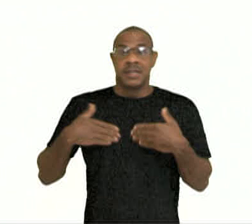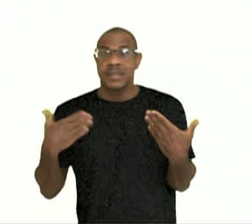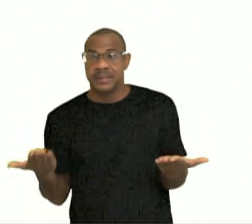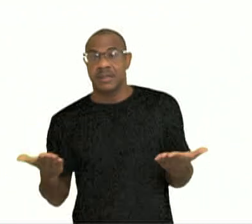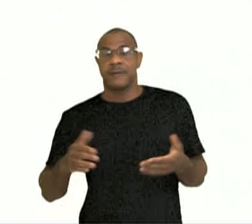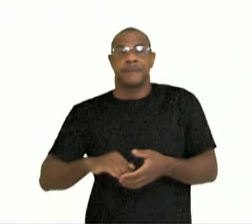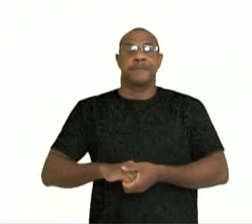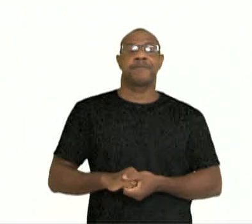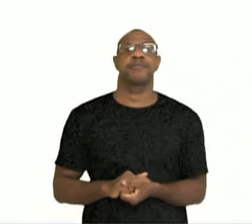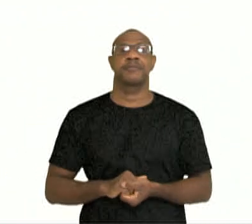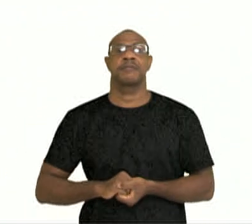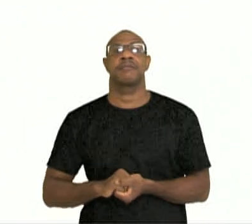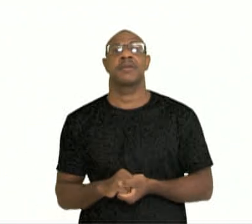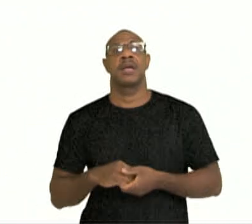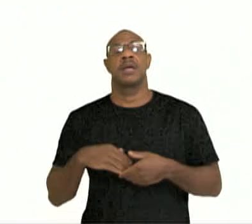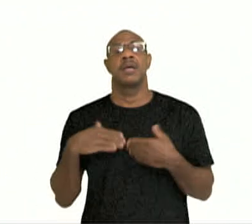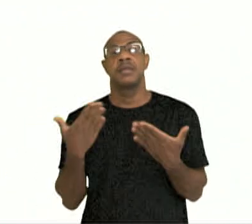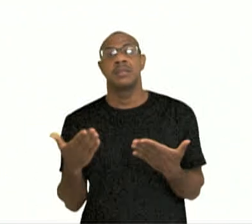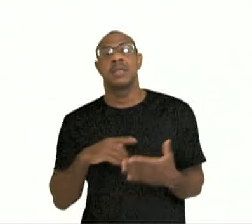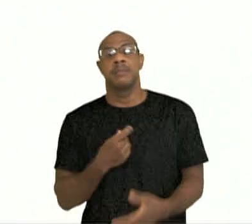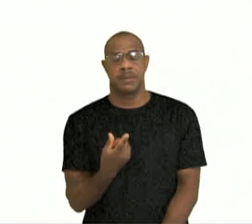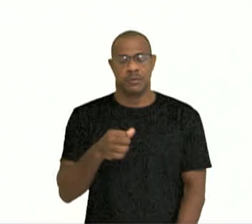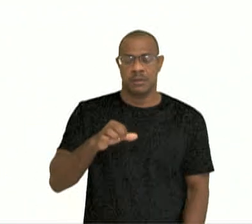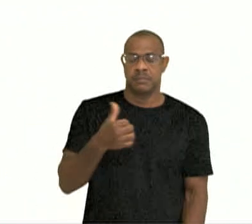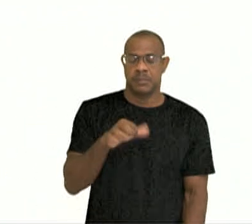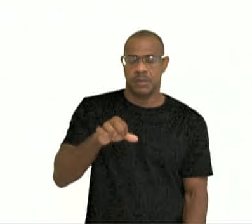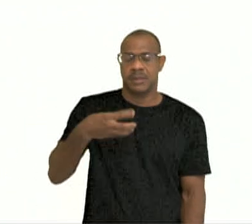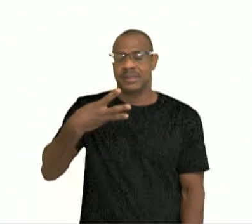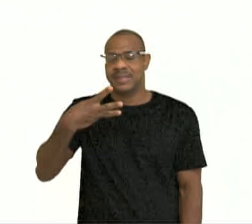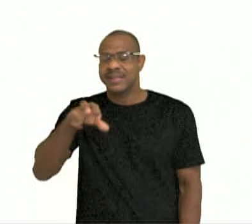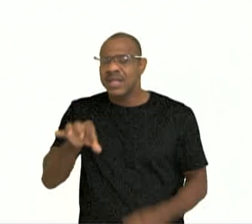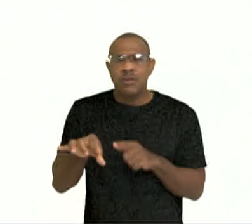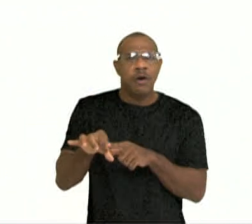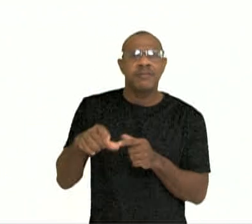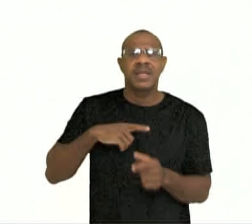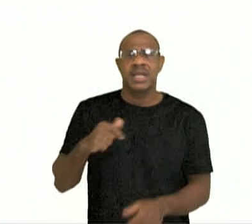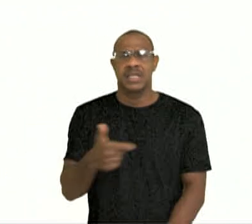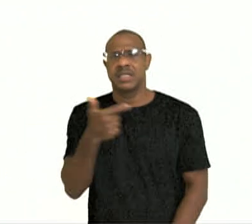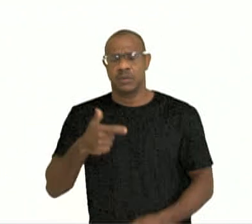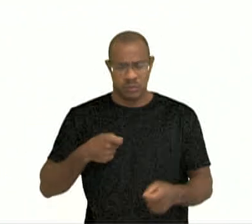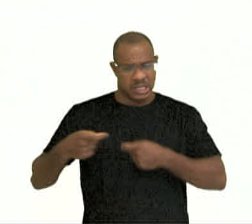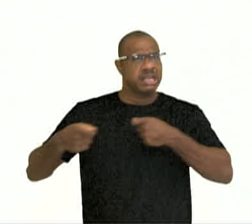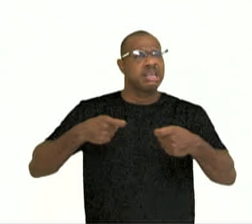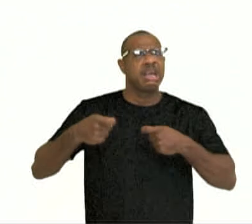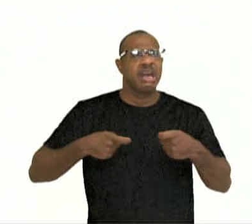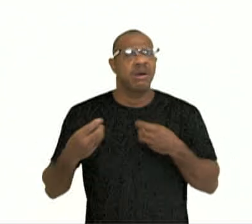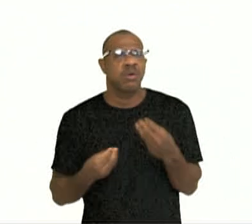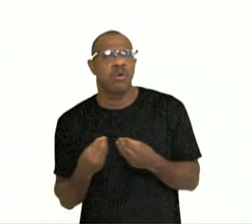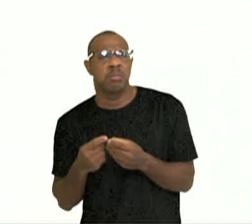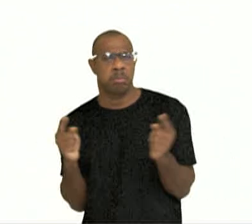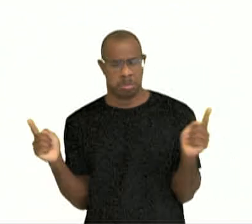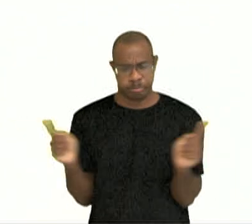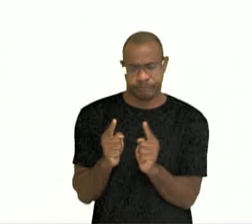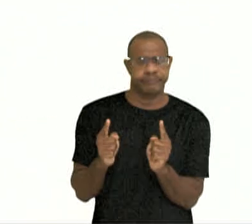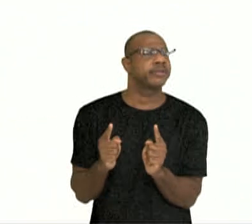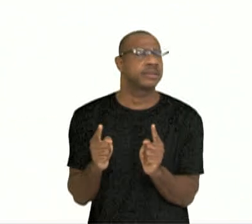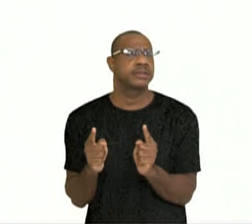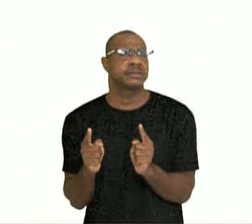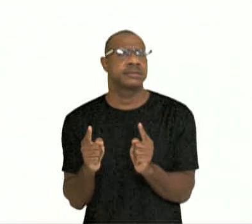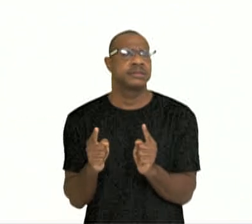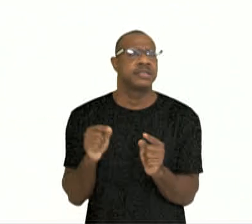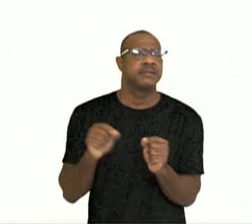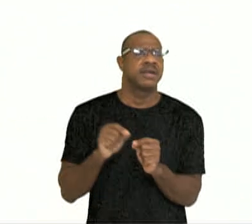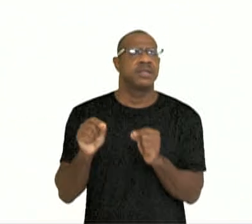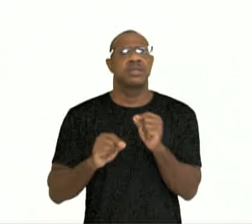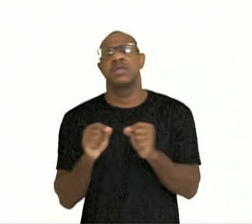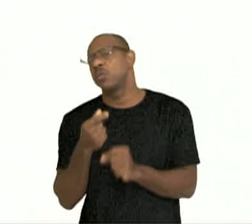um caos, né? E já em 1939 a gente tem a Segunda Guerra, num curto espaço de tempo, que faz com